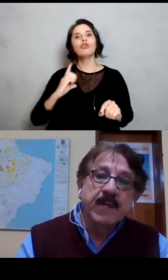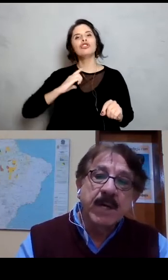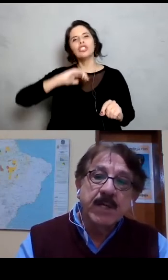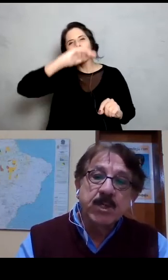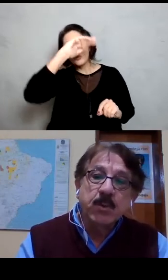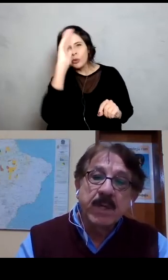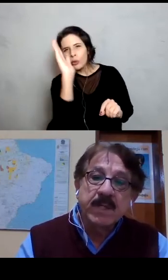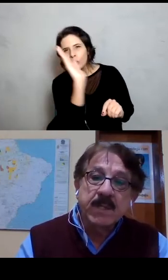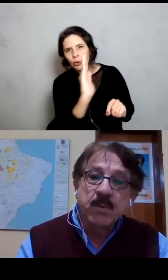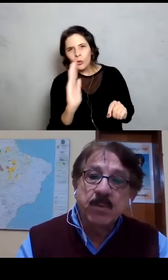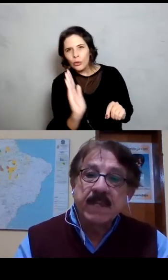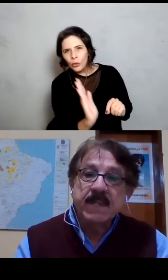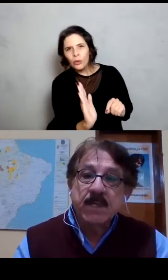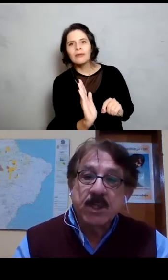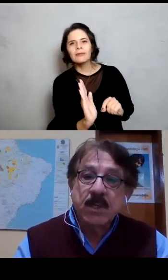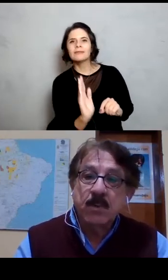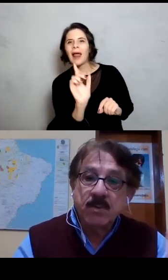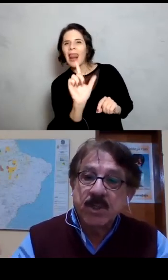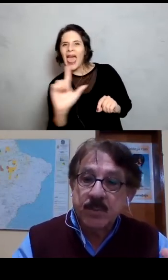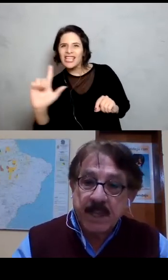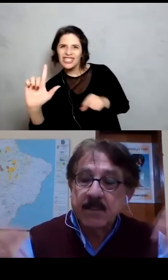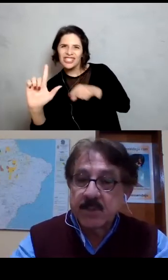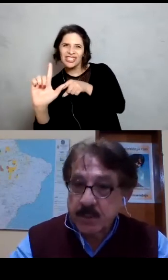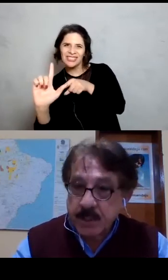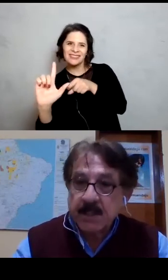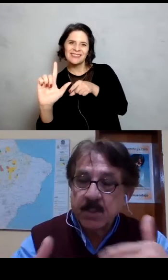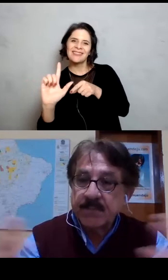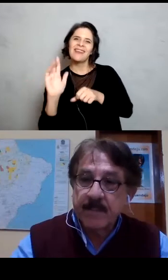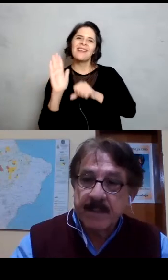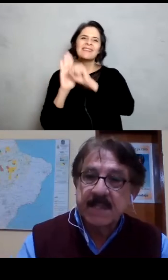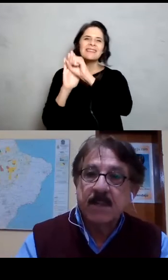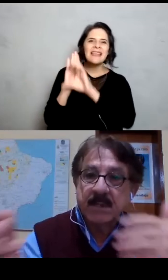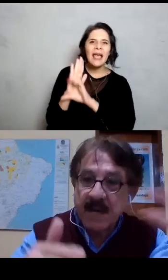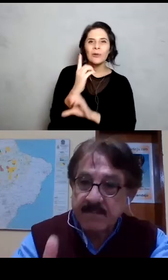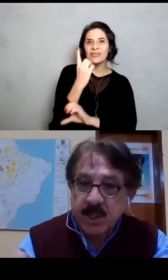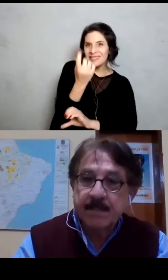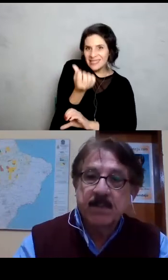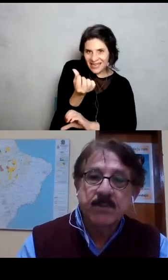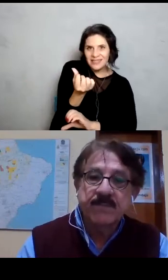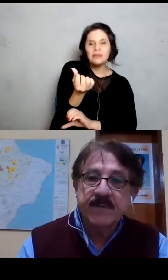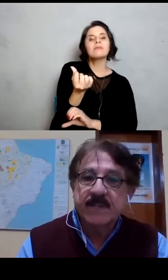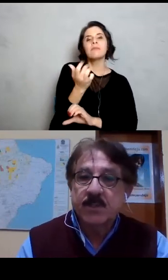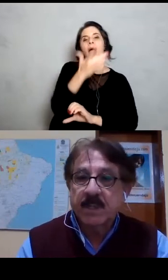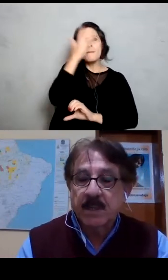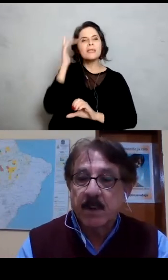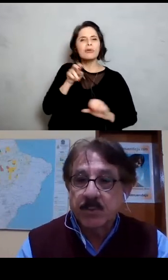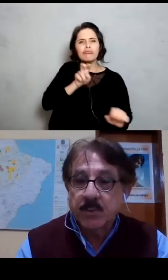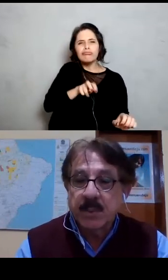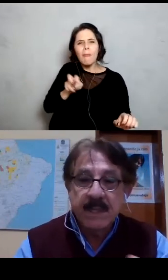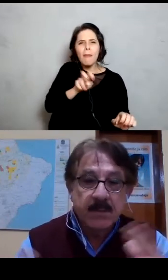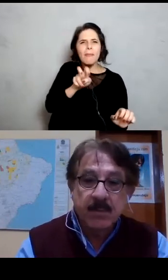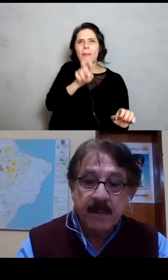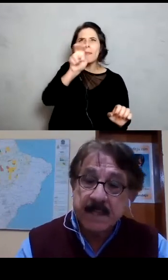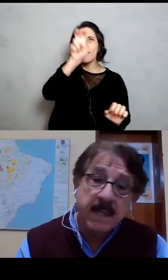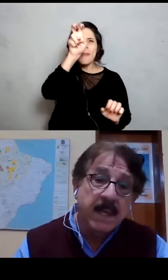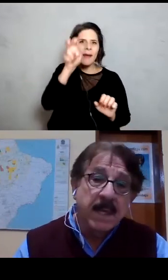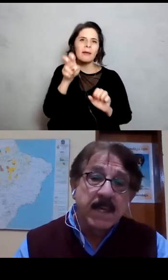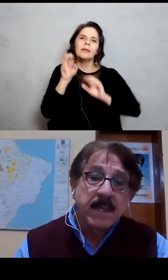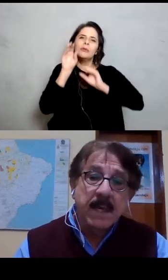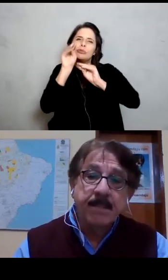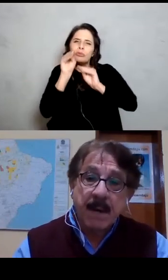E Fernão Cardim conheceu muito bem essa região, como jesuíta. Os jesuítas tinham formação, andavam já pelo Rio São Francisco até uma altura e tudo